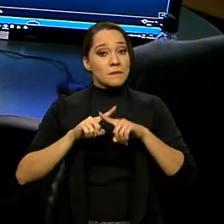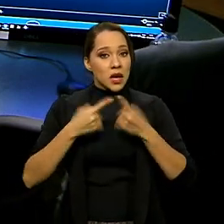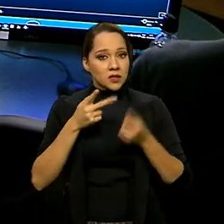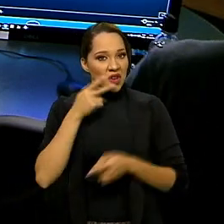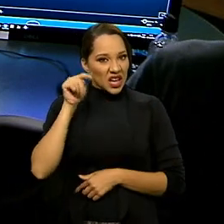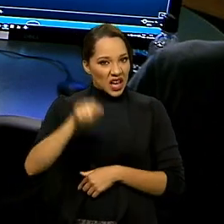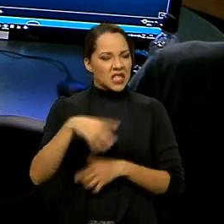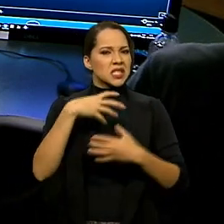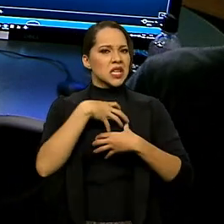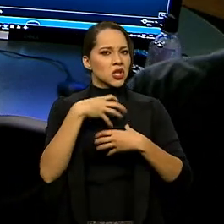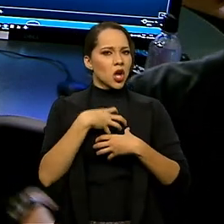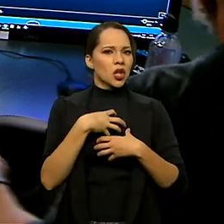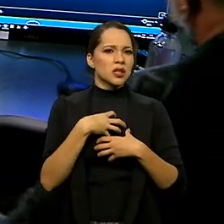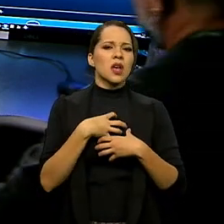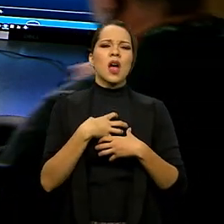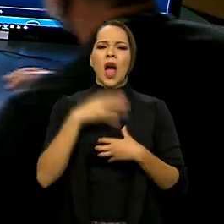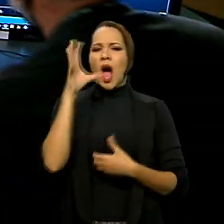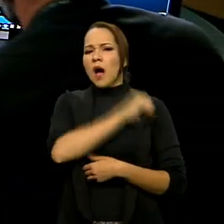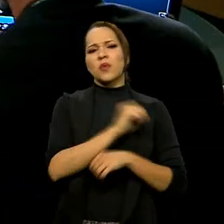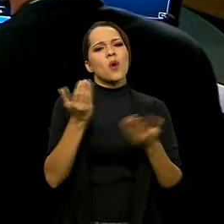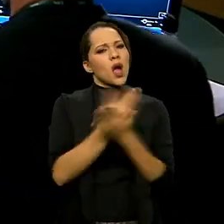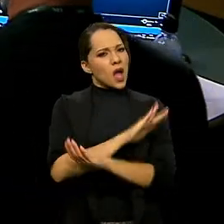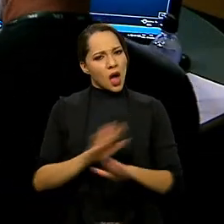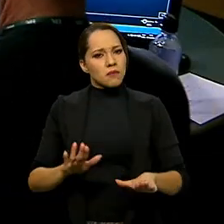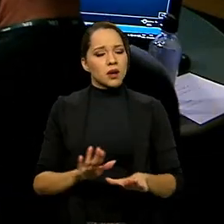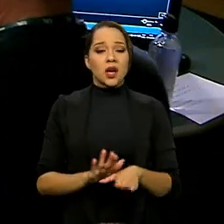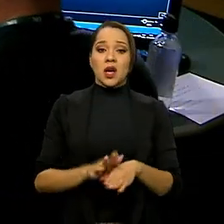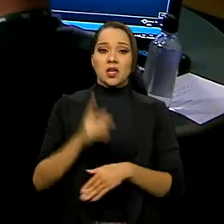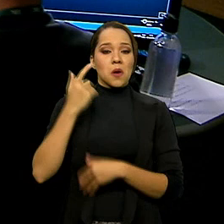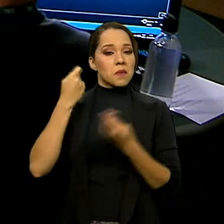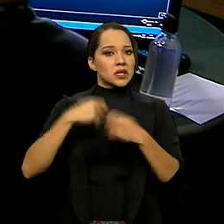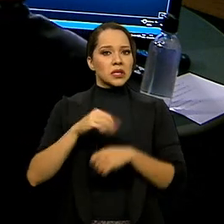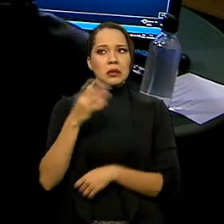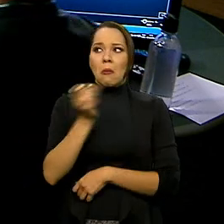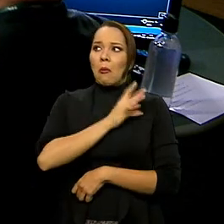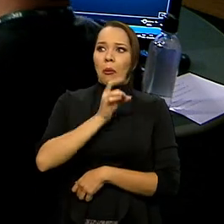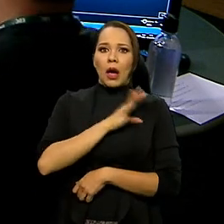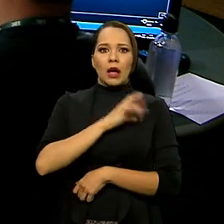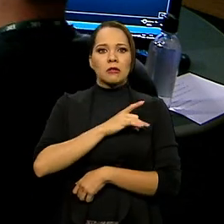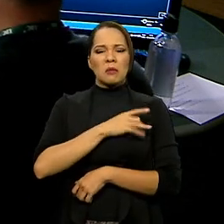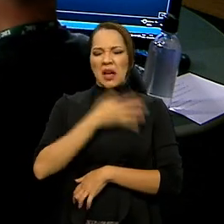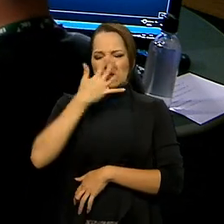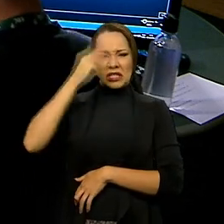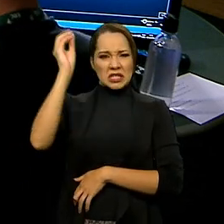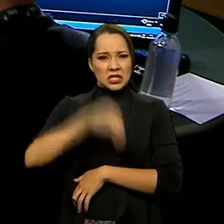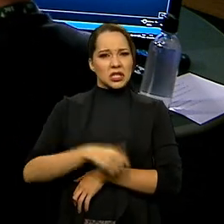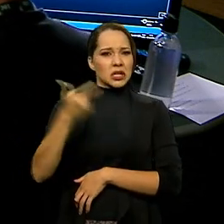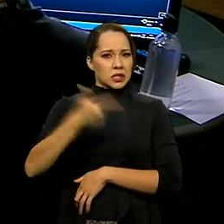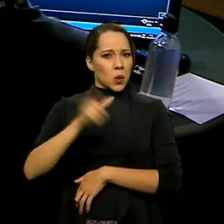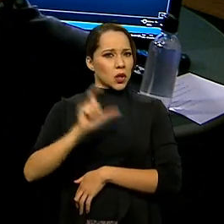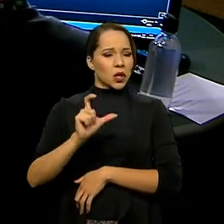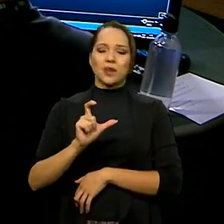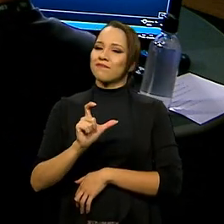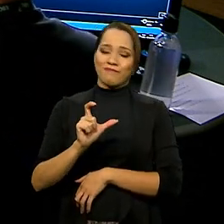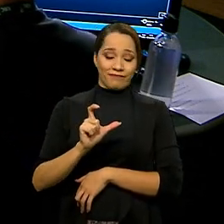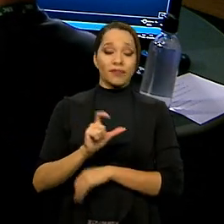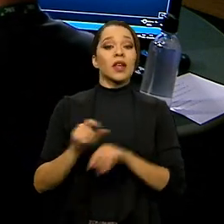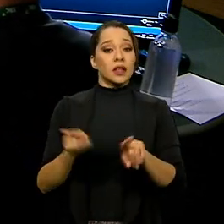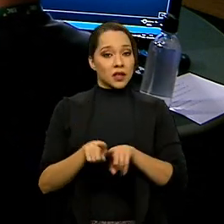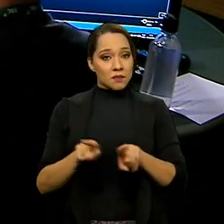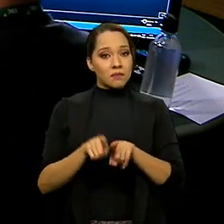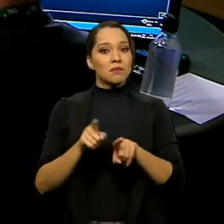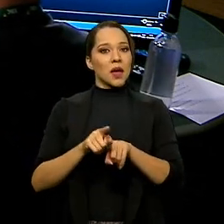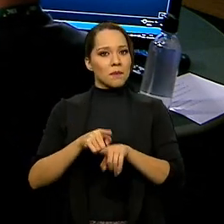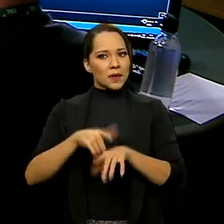que esses sintomas são passageiros e não devem ser motivo para abrir mão da segunda dose. Além disso,